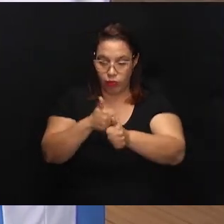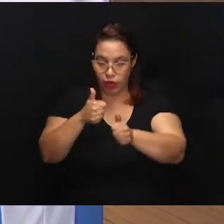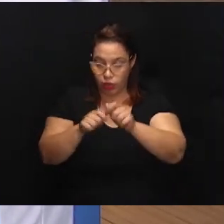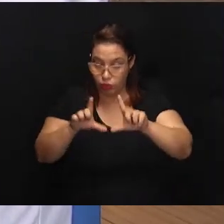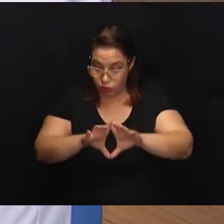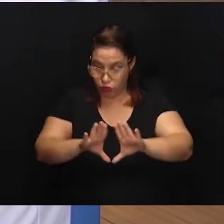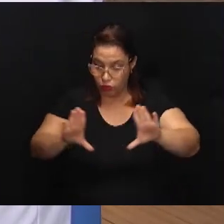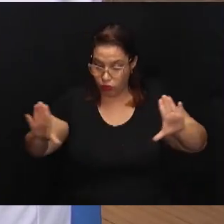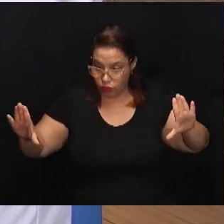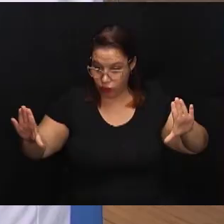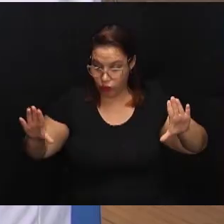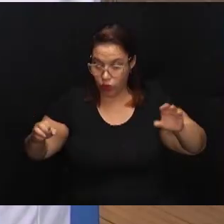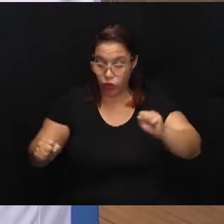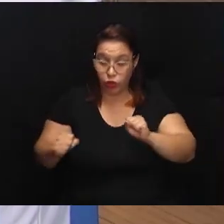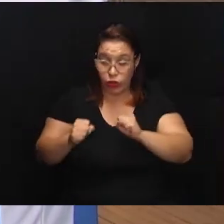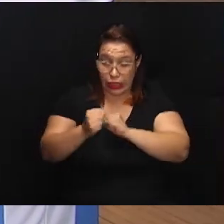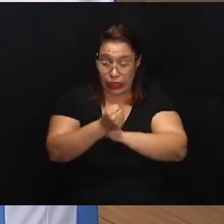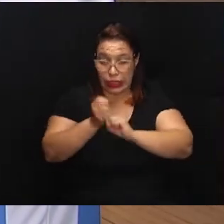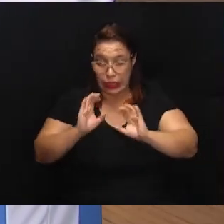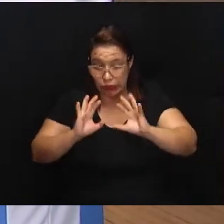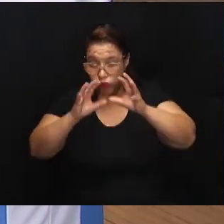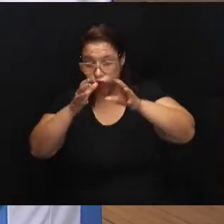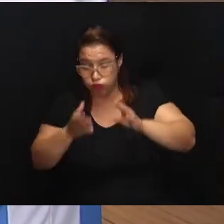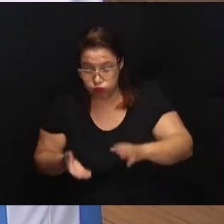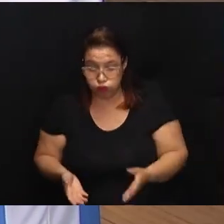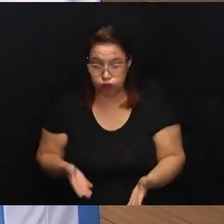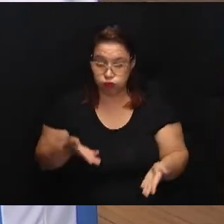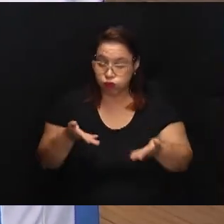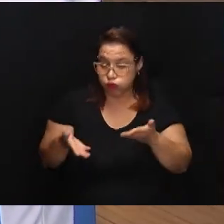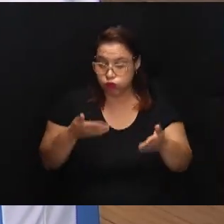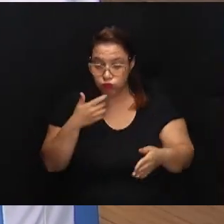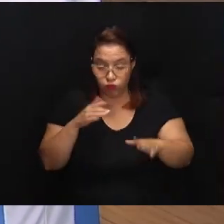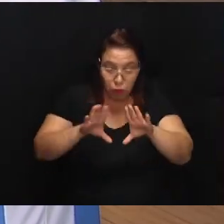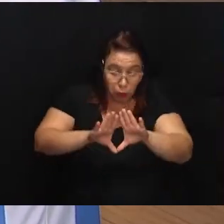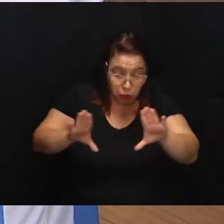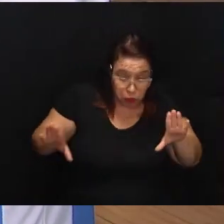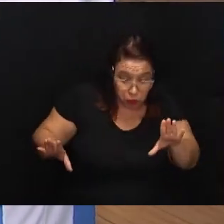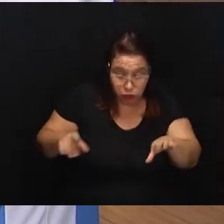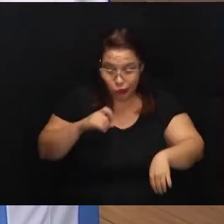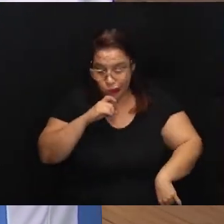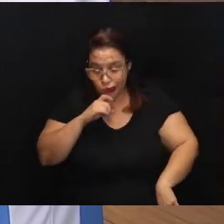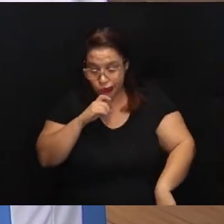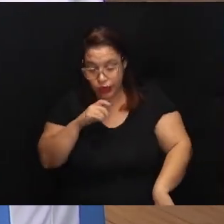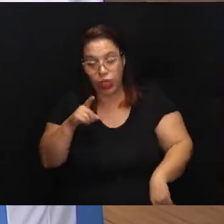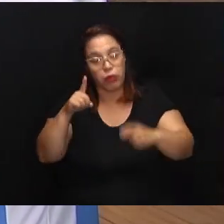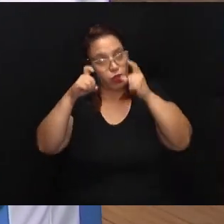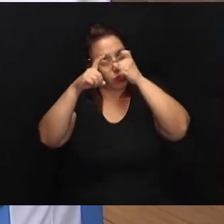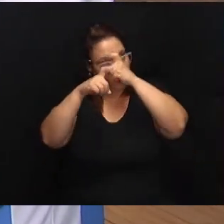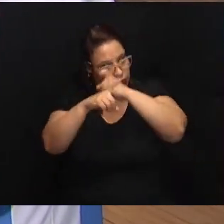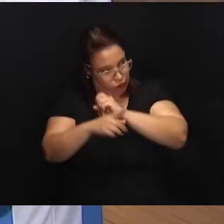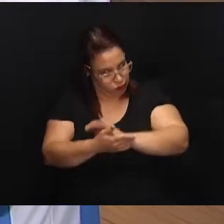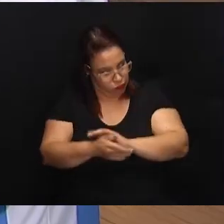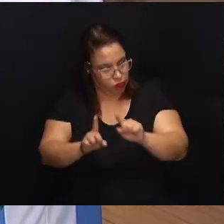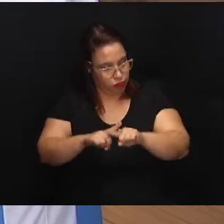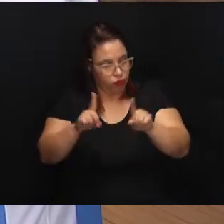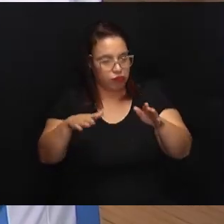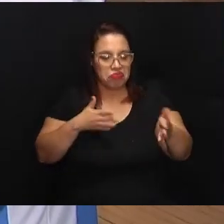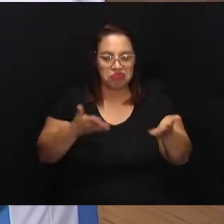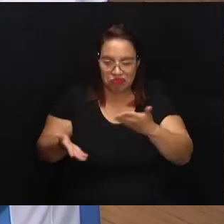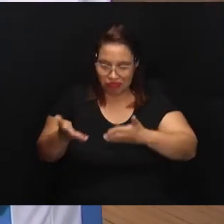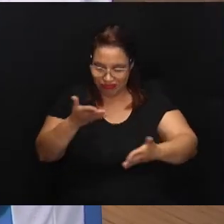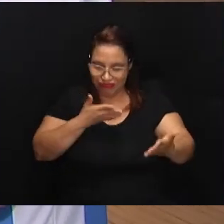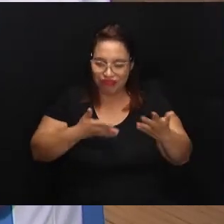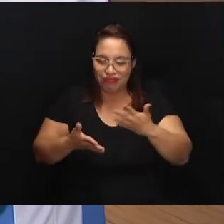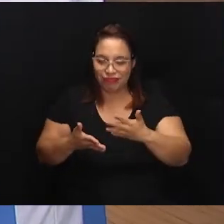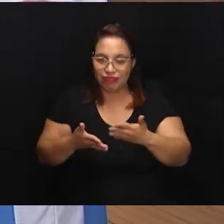rede, porque a linha de ofensiva, que o ataque ele fica preponderante à linha defensiva, é mais difícil, mas é muito dinâmico e